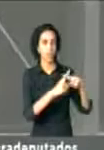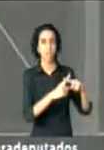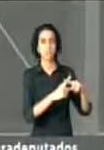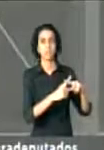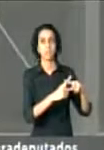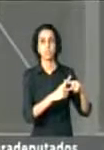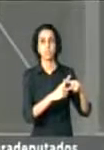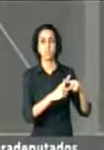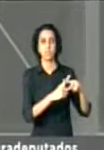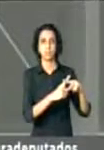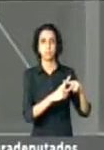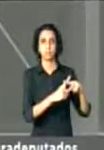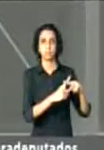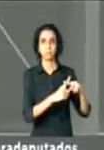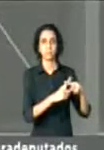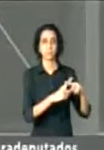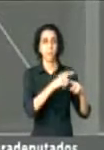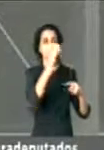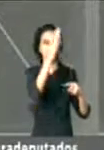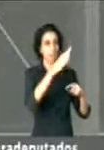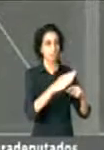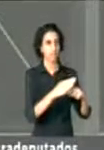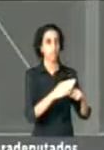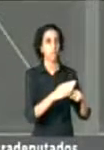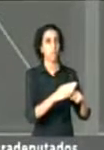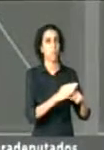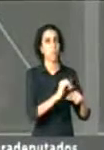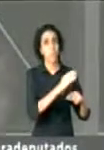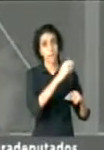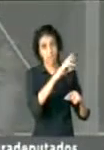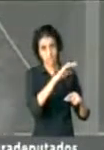da Igreja Brasil para Cristo, que eu tenho.